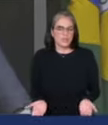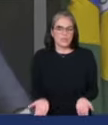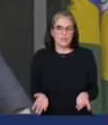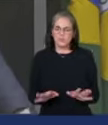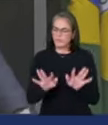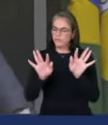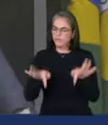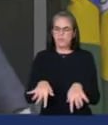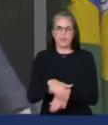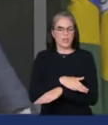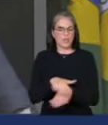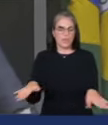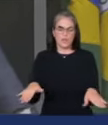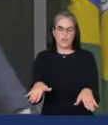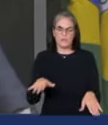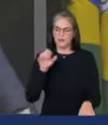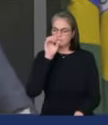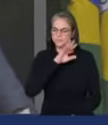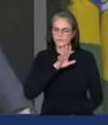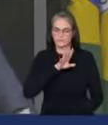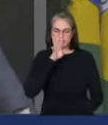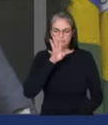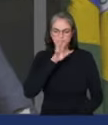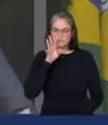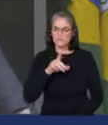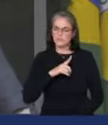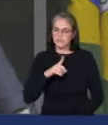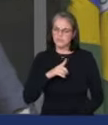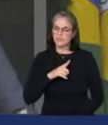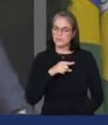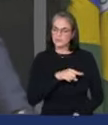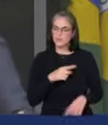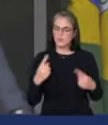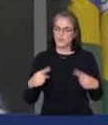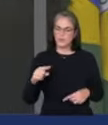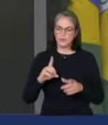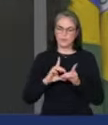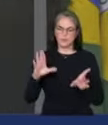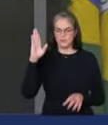a esse avanço de totalitarismo contra a nossa democracia no Brasil. Obrigado.